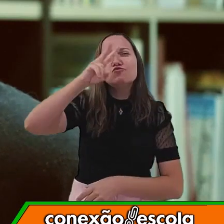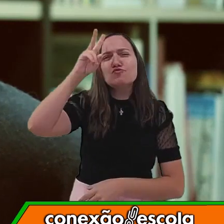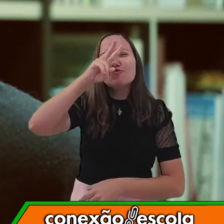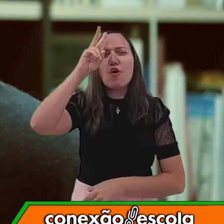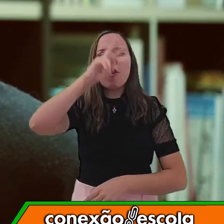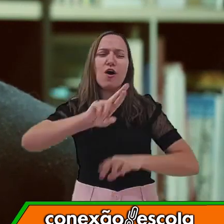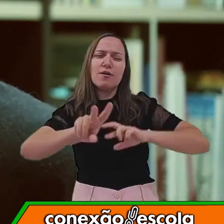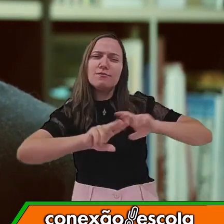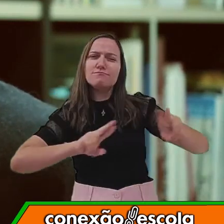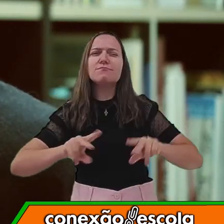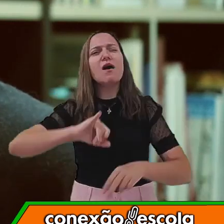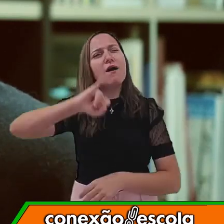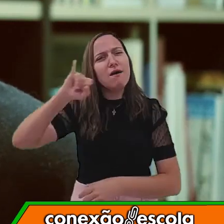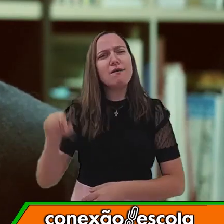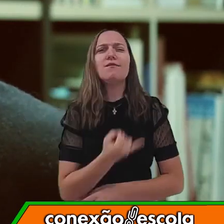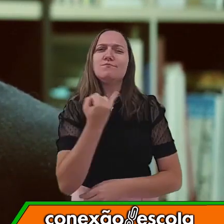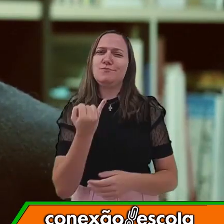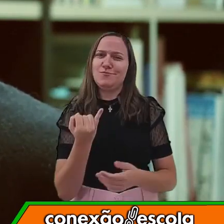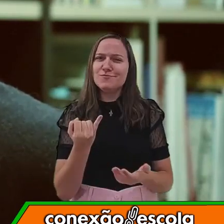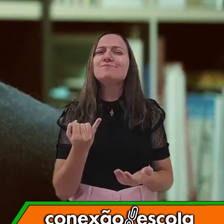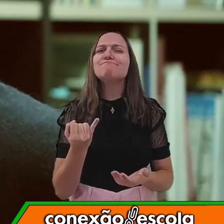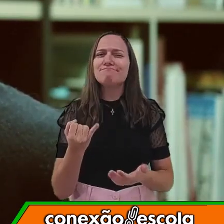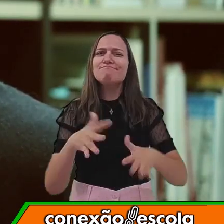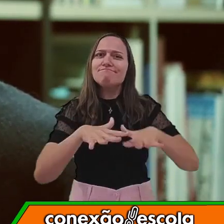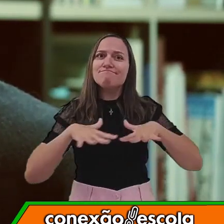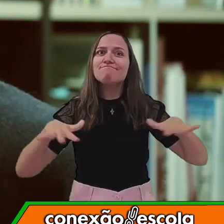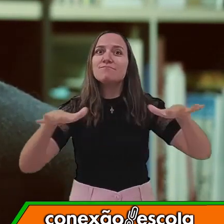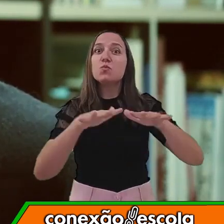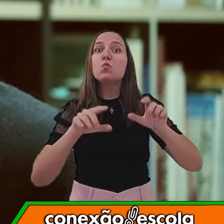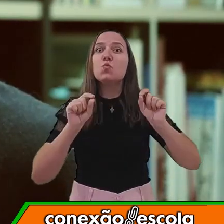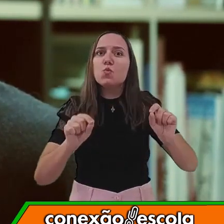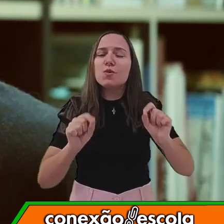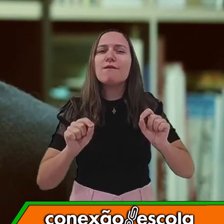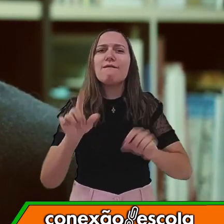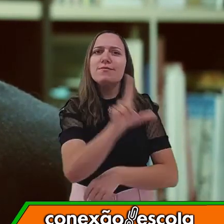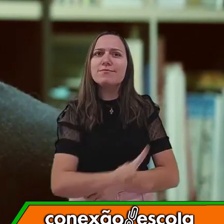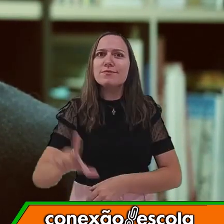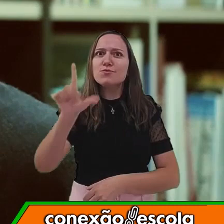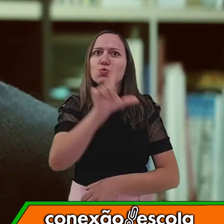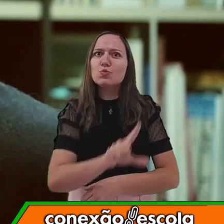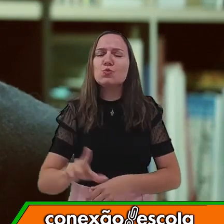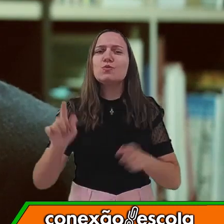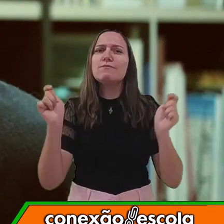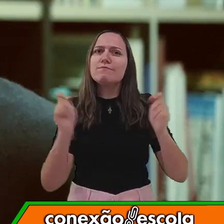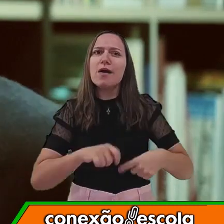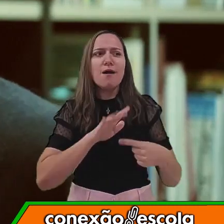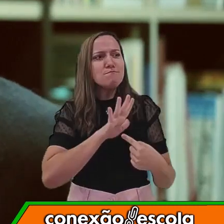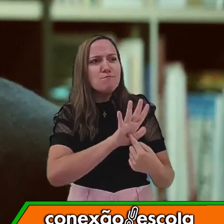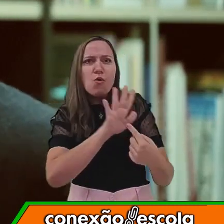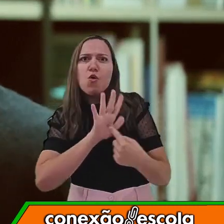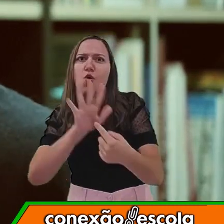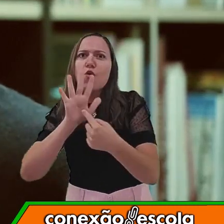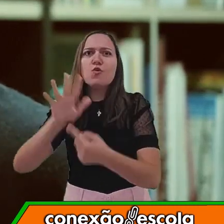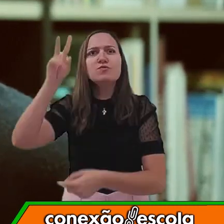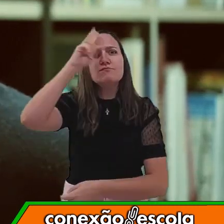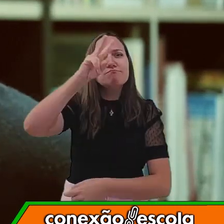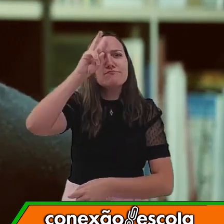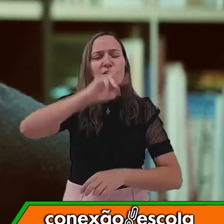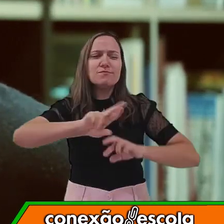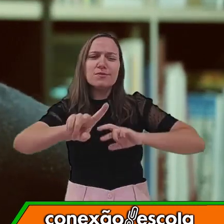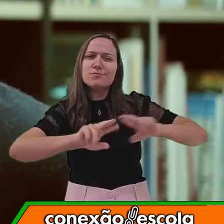histórias, se aproveitem desse lugar onde a literatura e as histórias podem